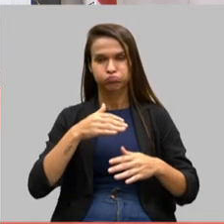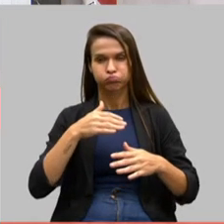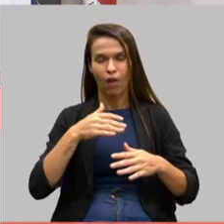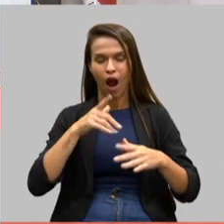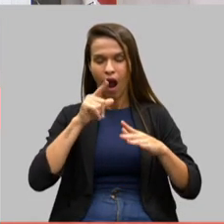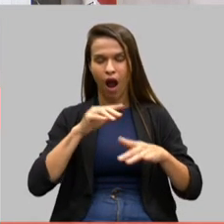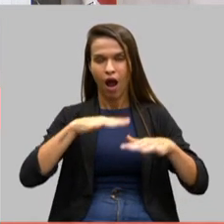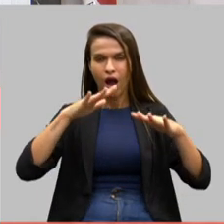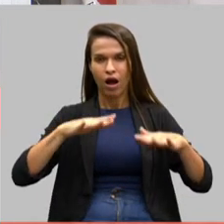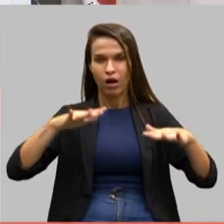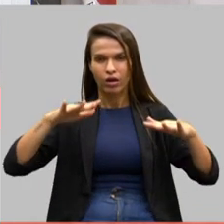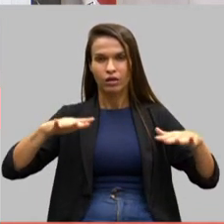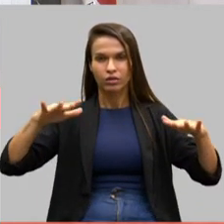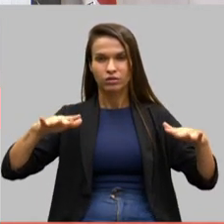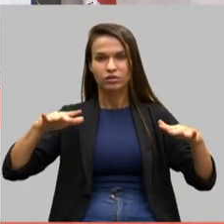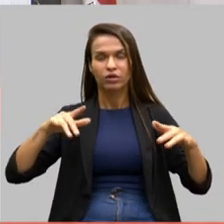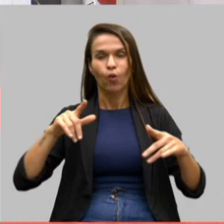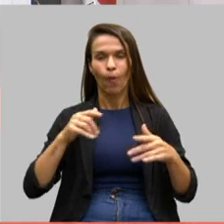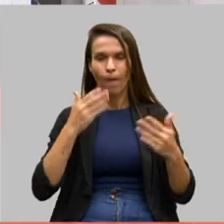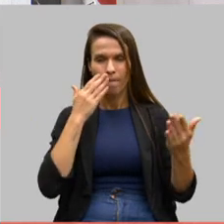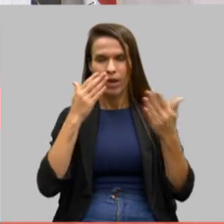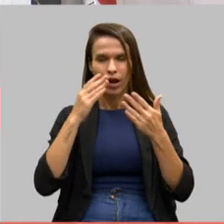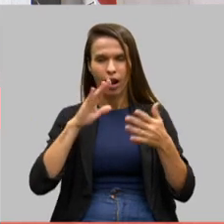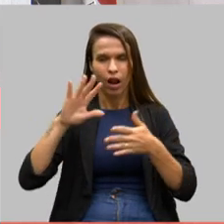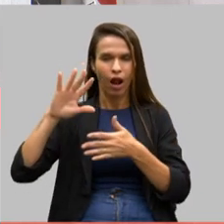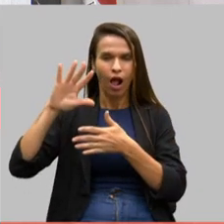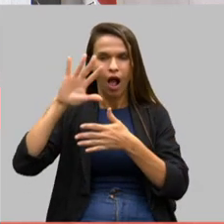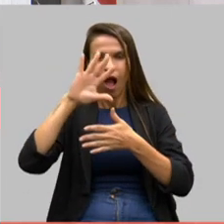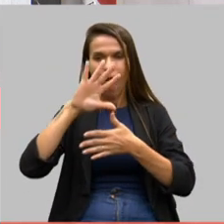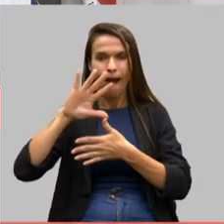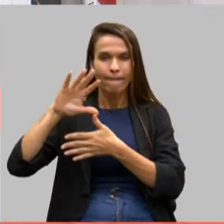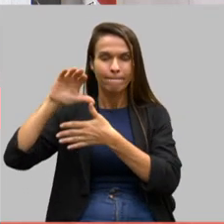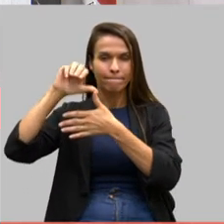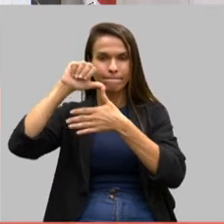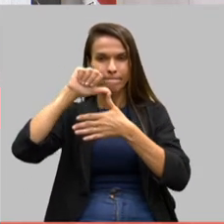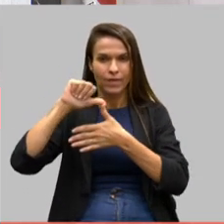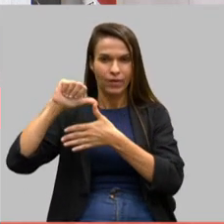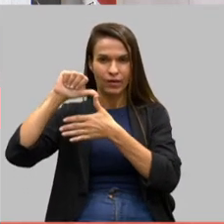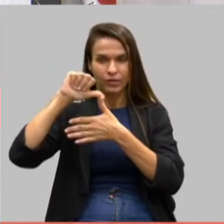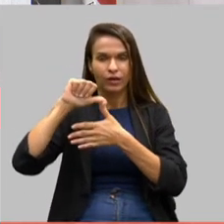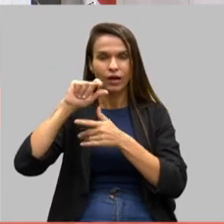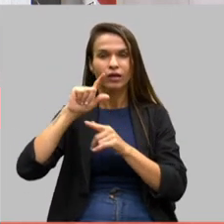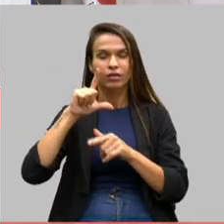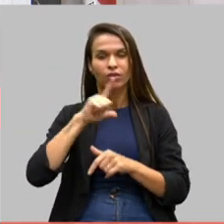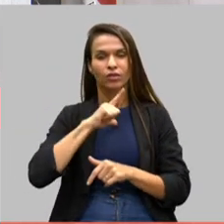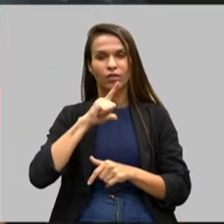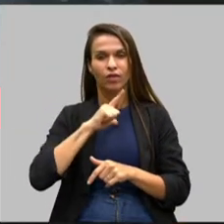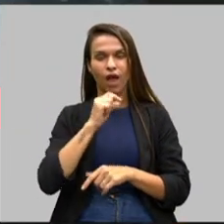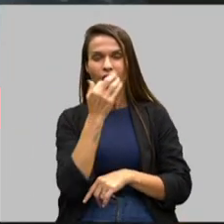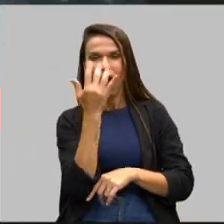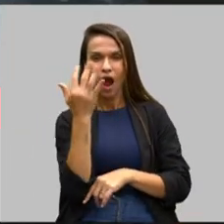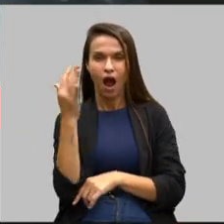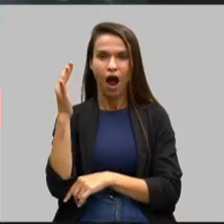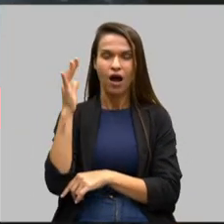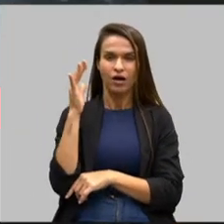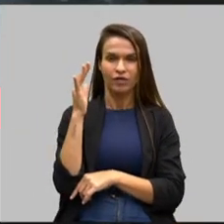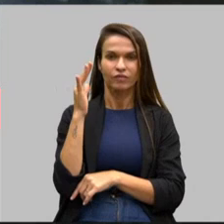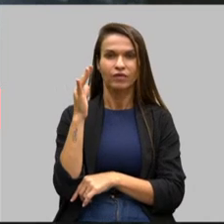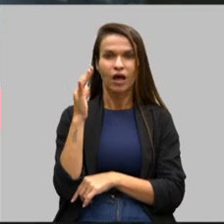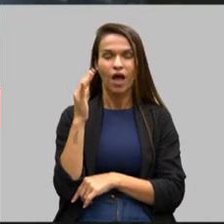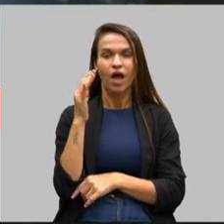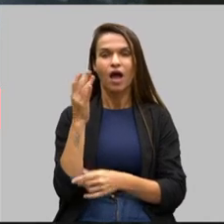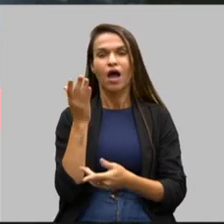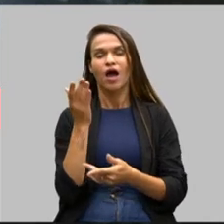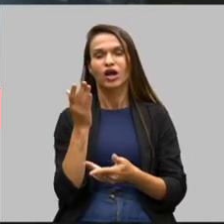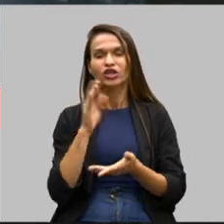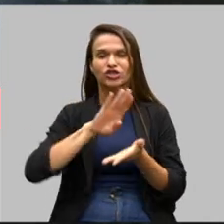de alteamento da América Latina e a maior monocultura em extensão de eucalipto. Tudo isso e a retirada do lítio